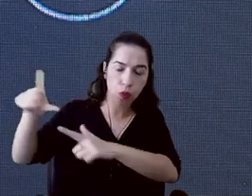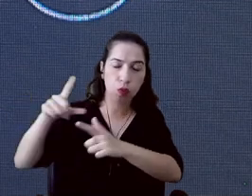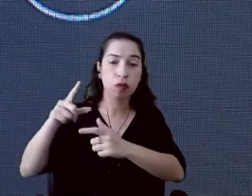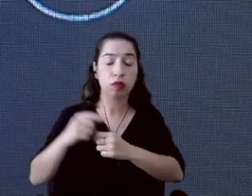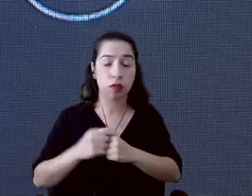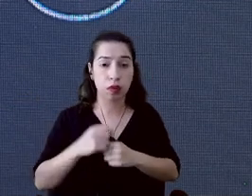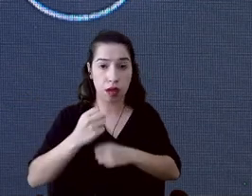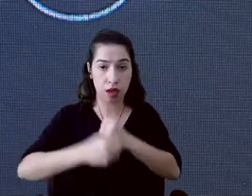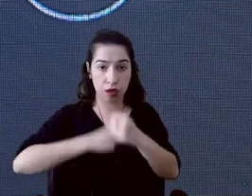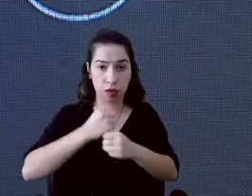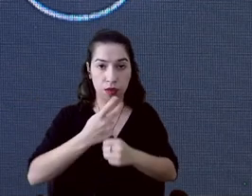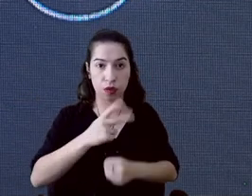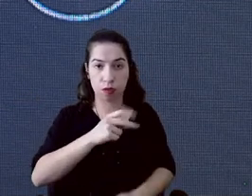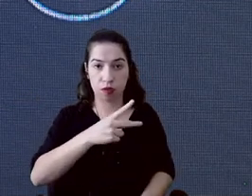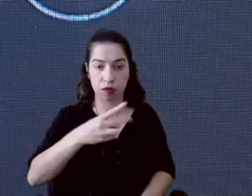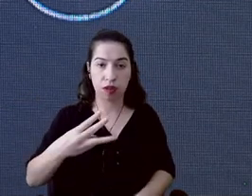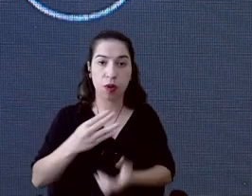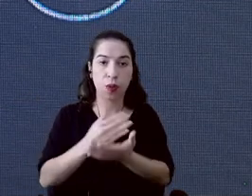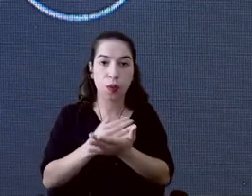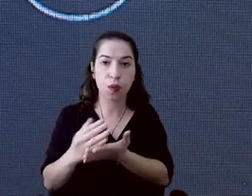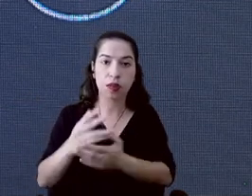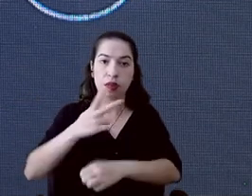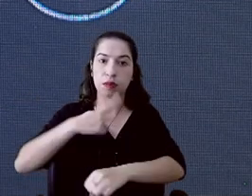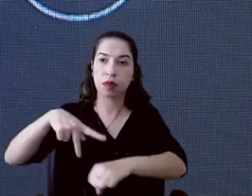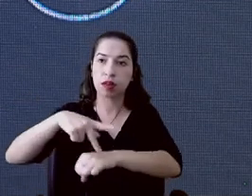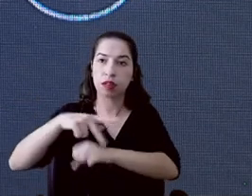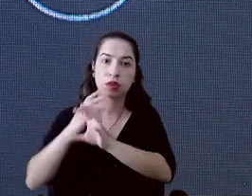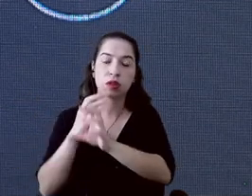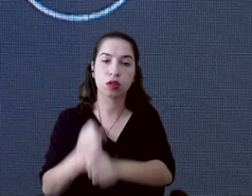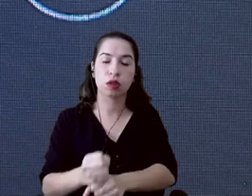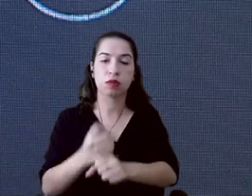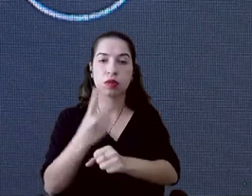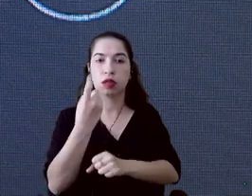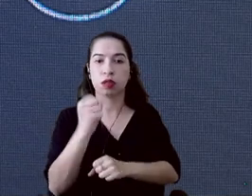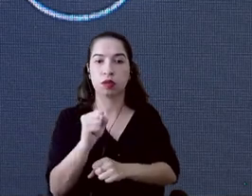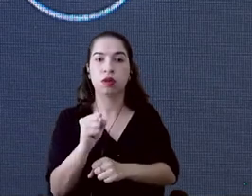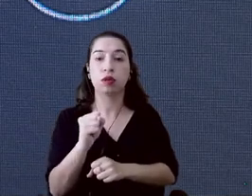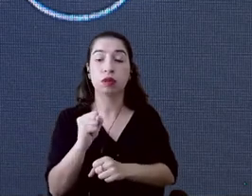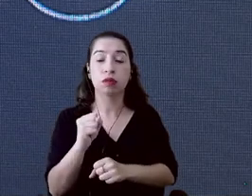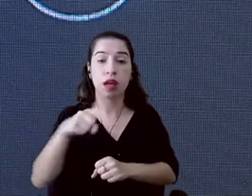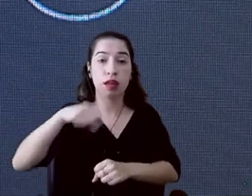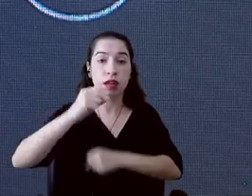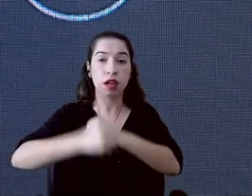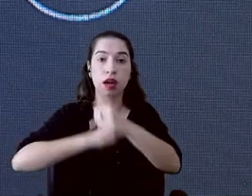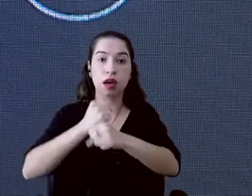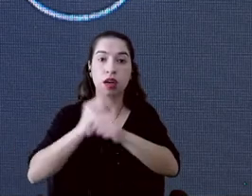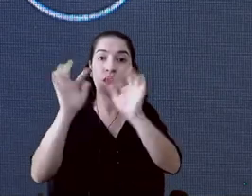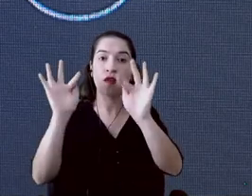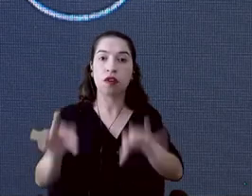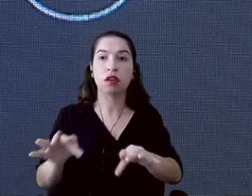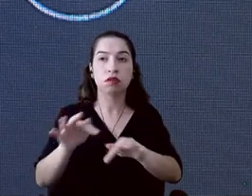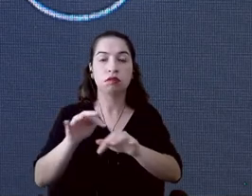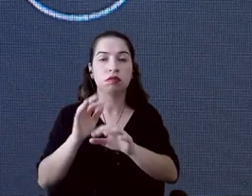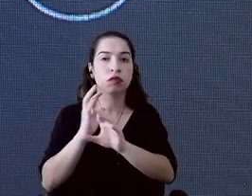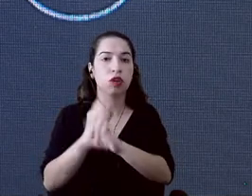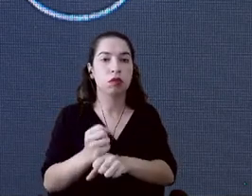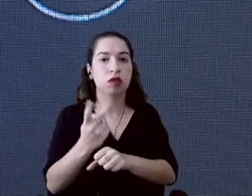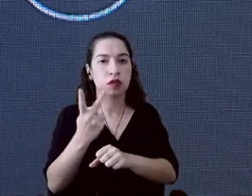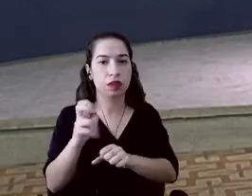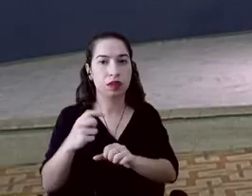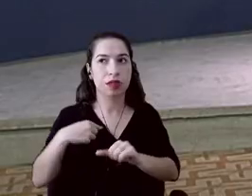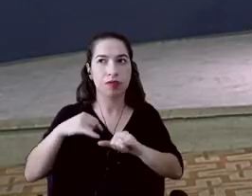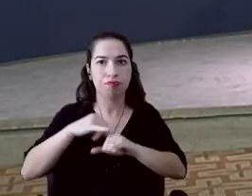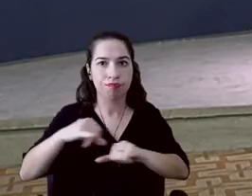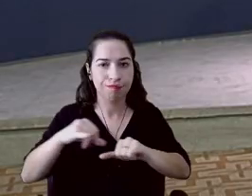com 18 países e vai terminar o ano com 25 poderia anunciar aqui mas vou ter que guardar um pouquinho